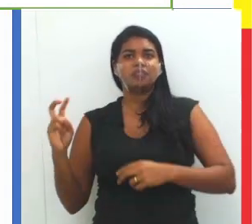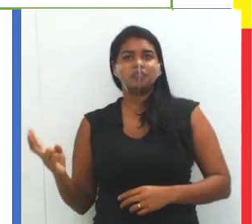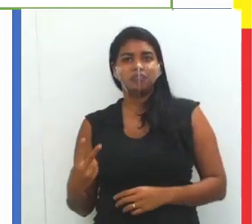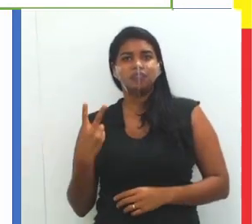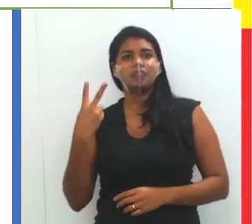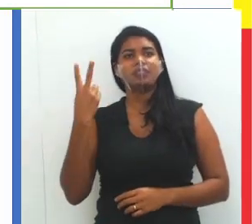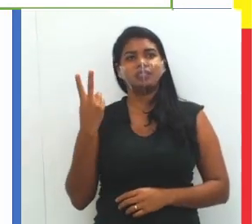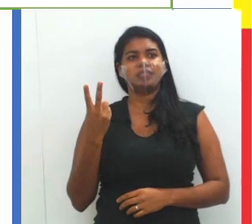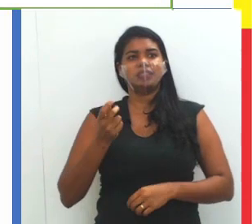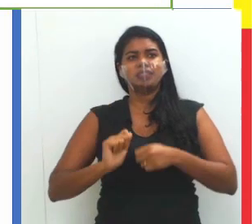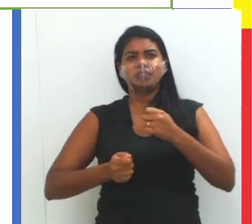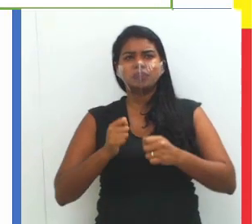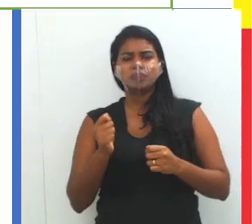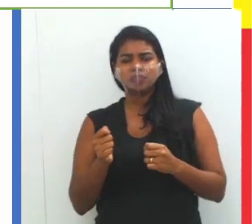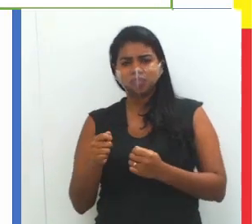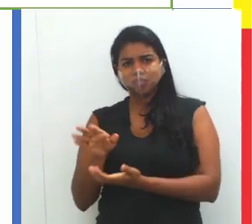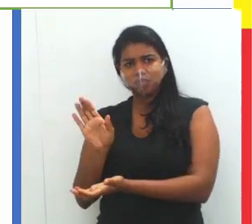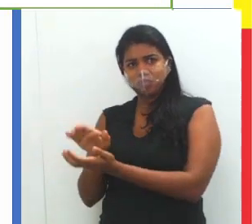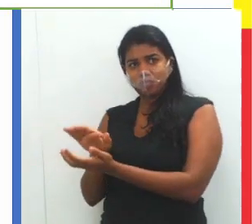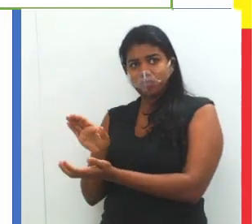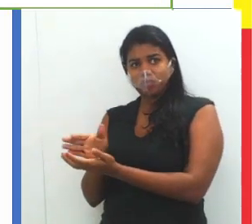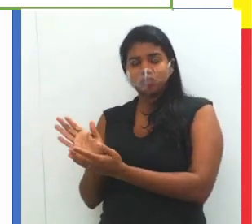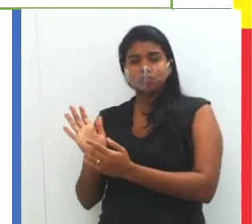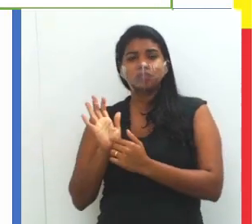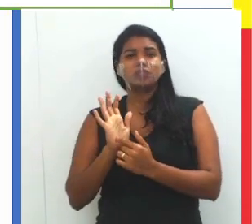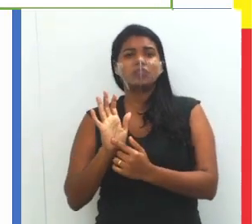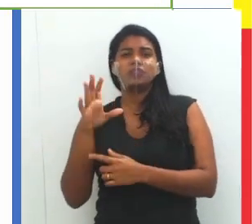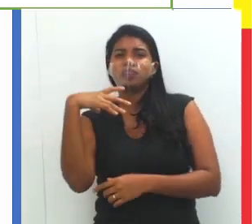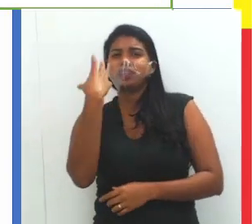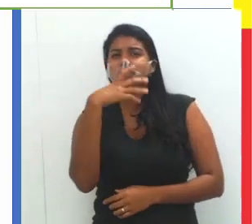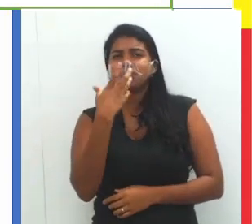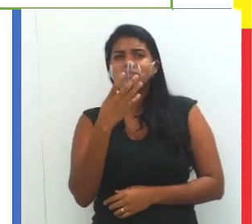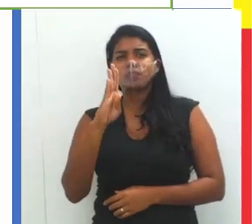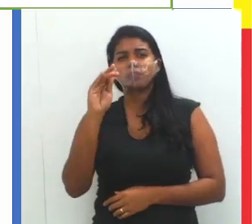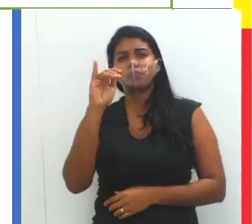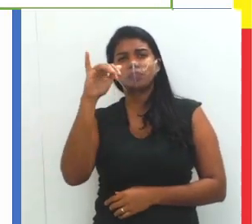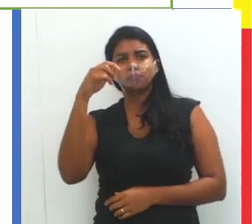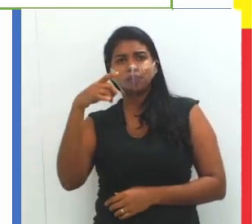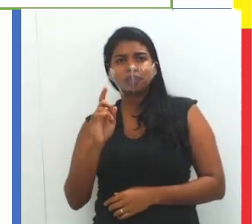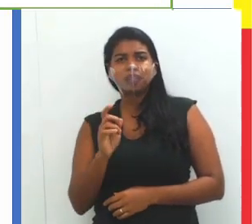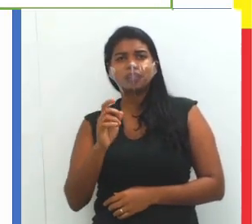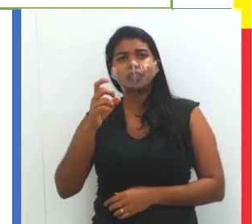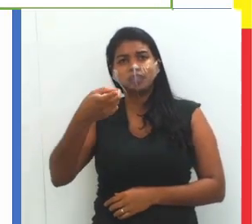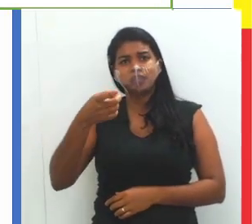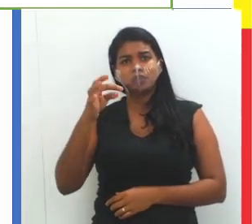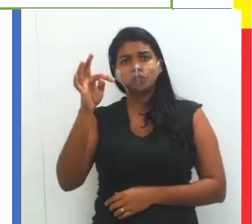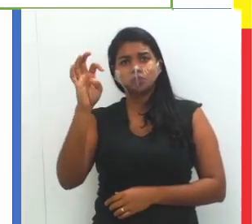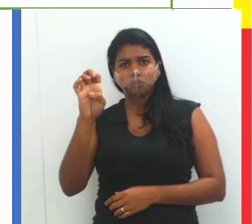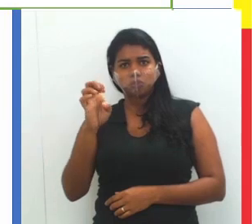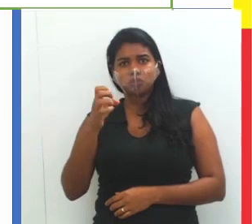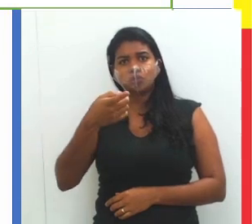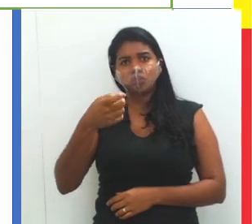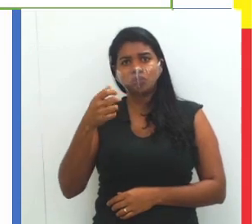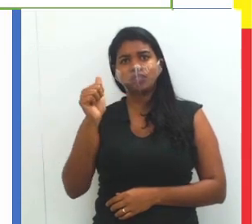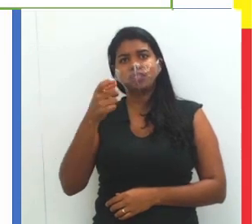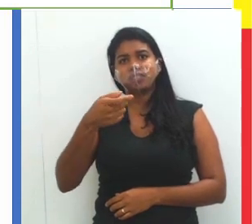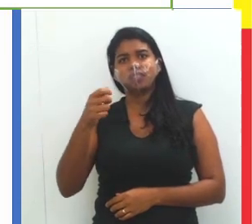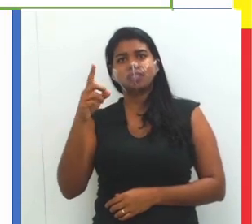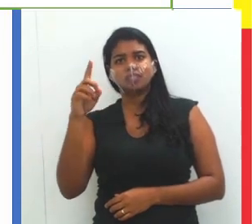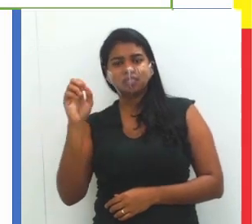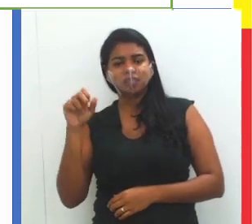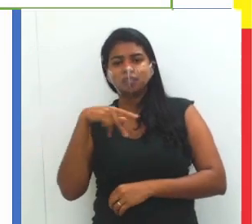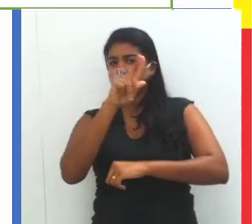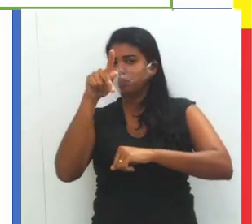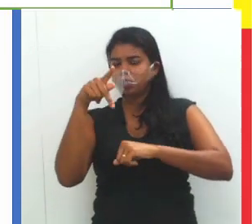responsável pela valorização dos ritmos, né, nordestinos, levou o baião, o xote, o chachado